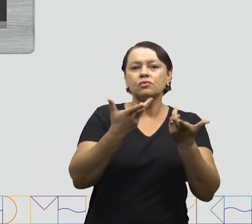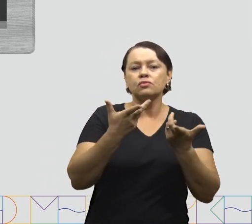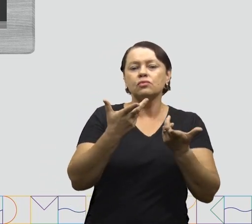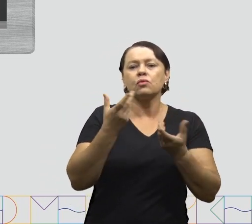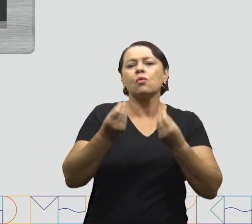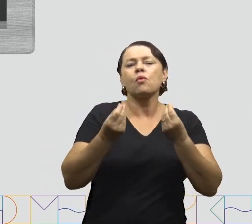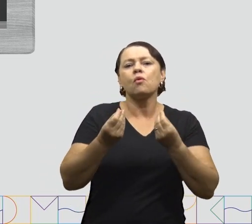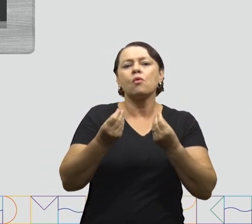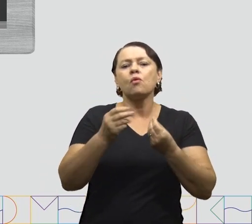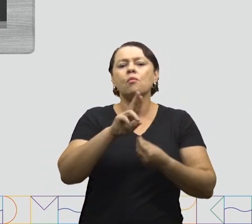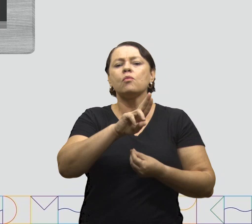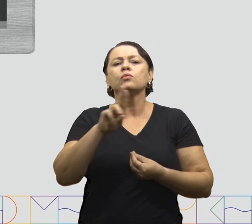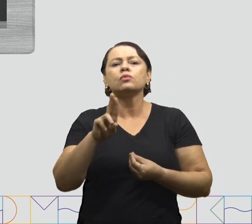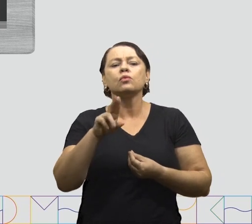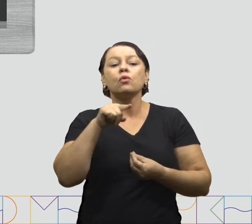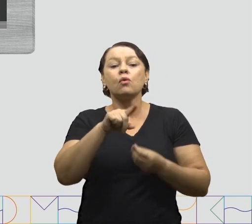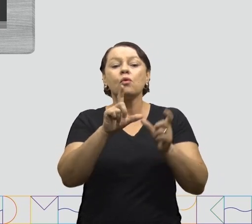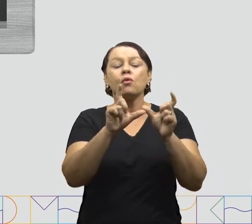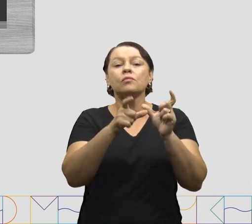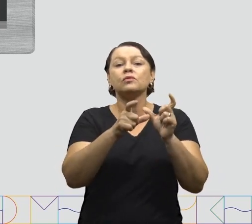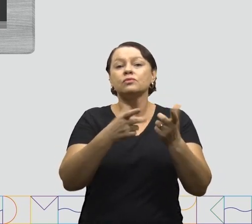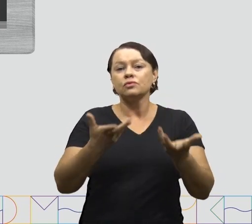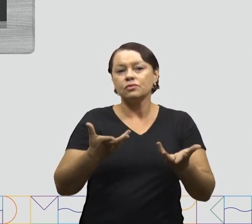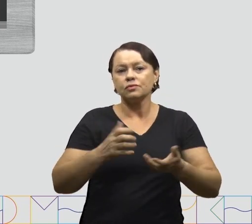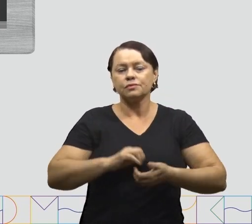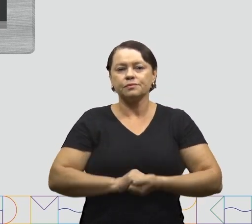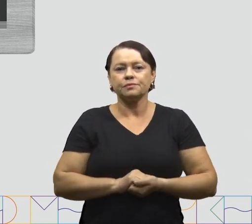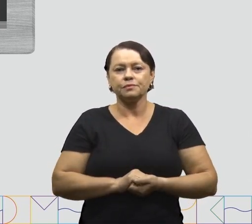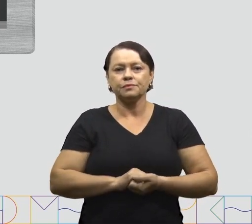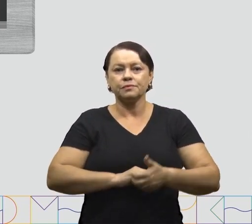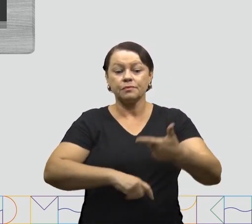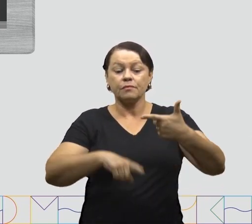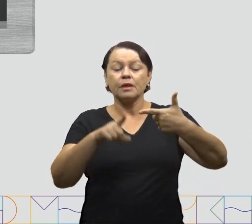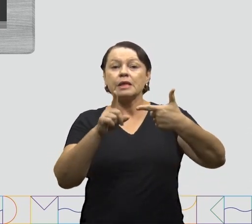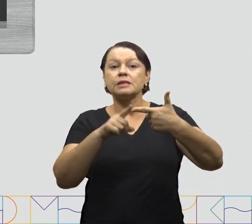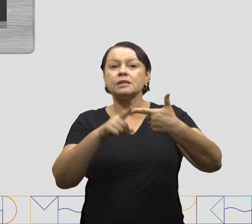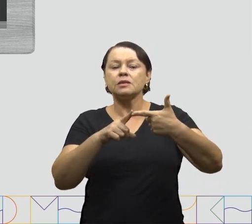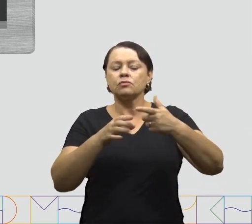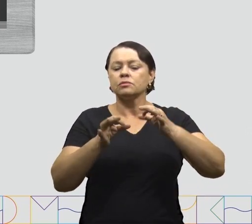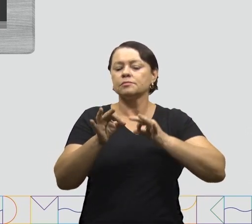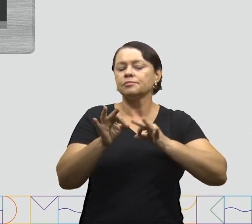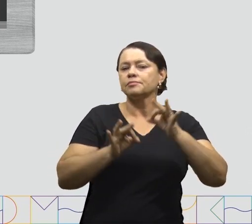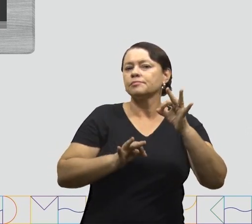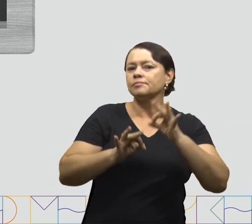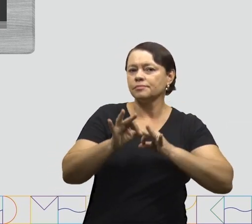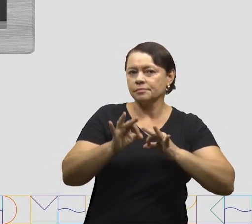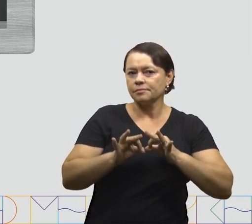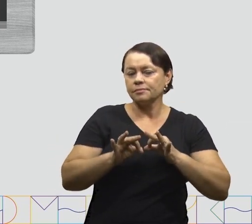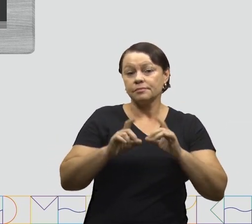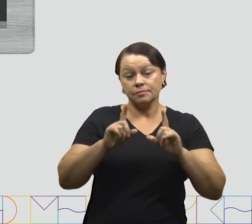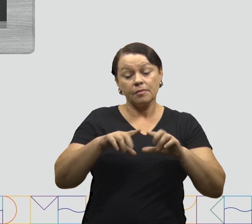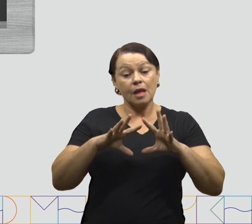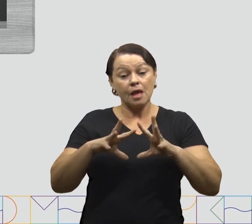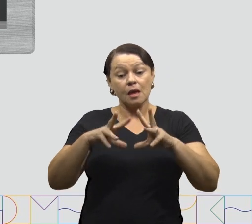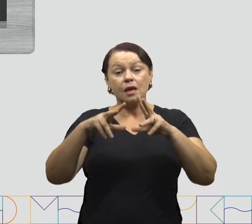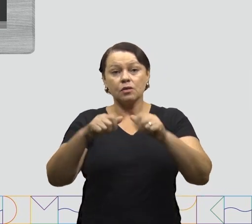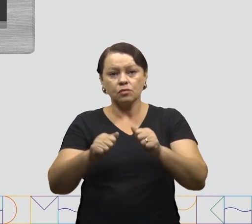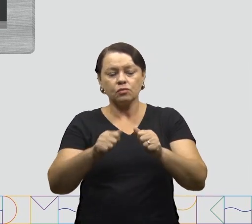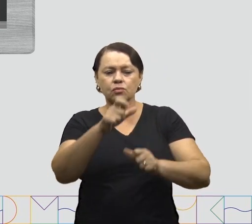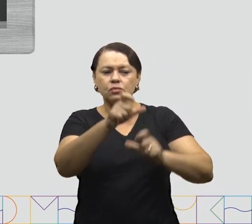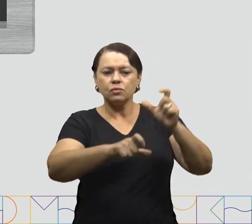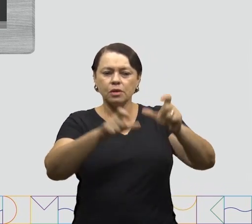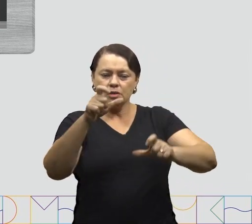você chama essa brincadeira. Qual o nome dela? Segundo, preparação. É tudo o que as pessoas